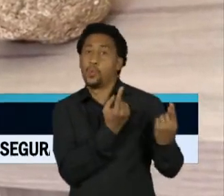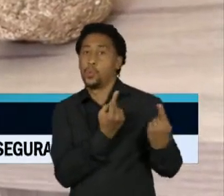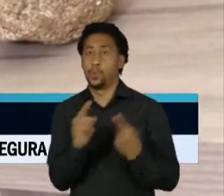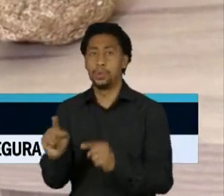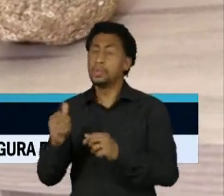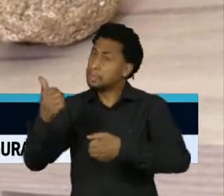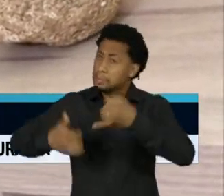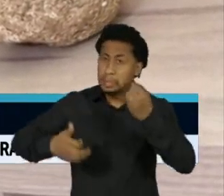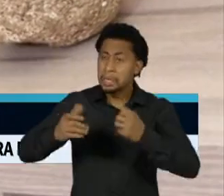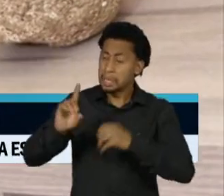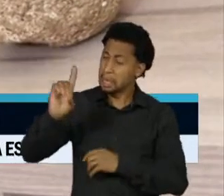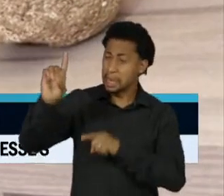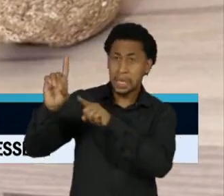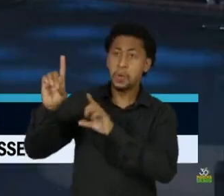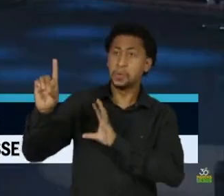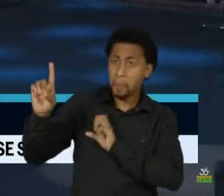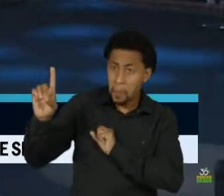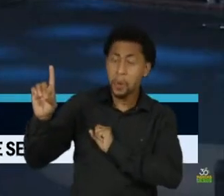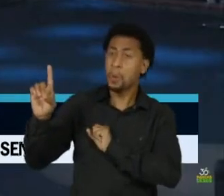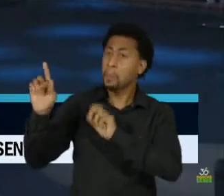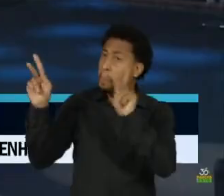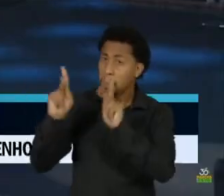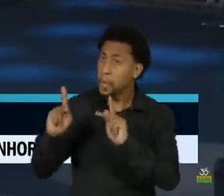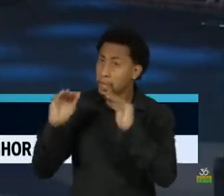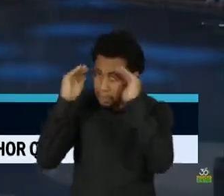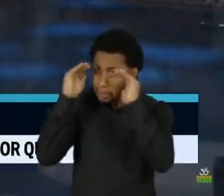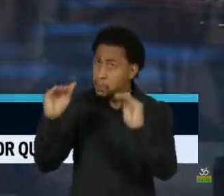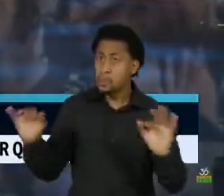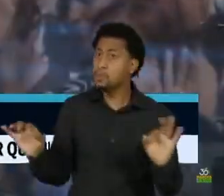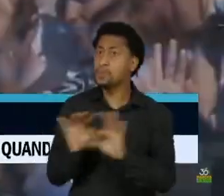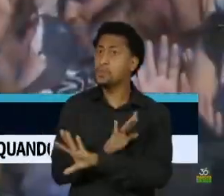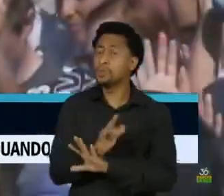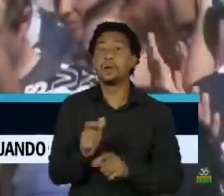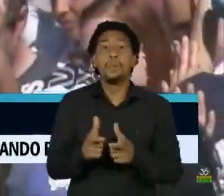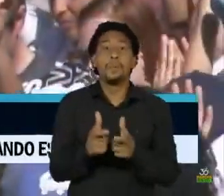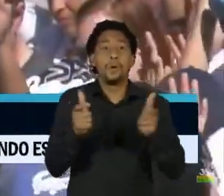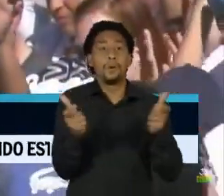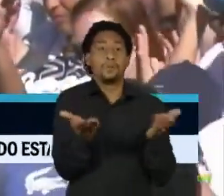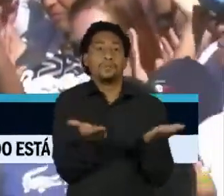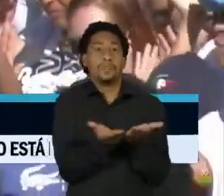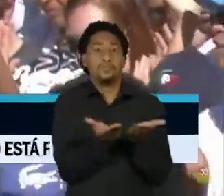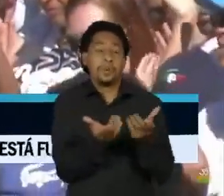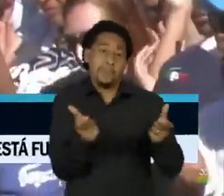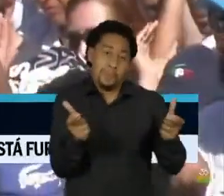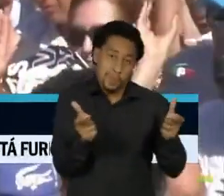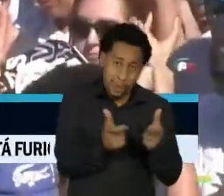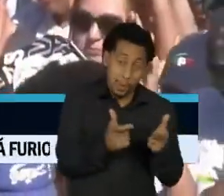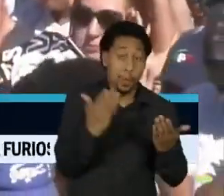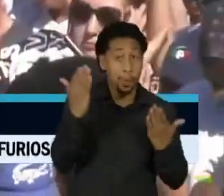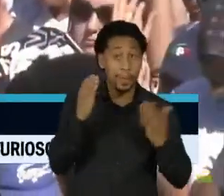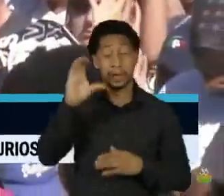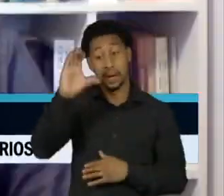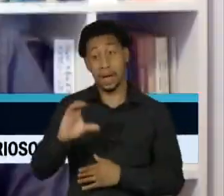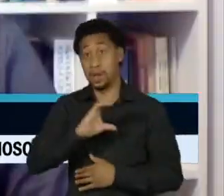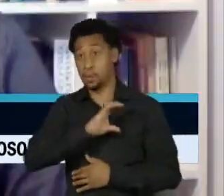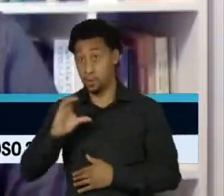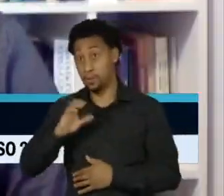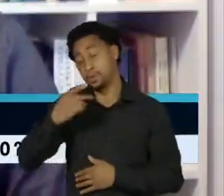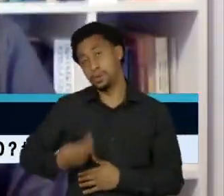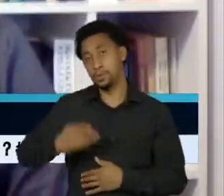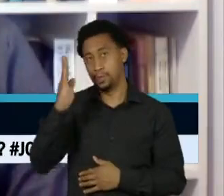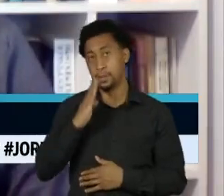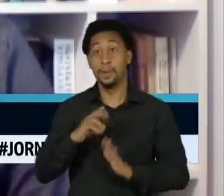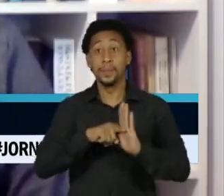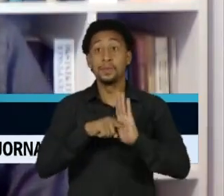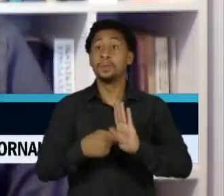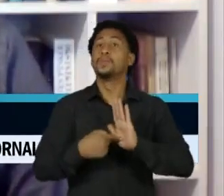Deus é sinônimo de amor, paz e respeito. Apesar de o número de evangélicos do país ser menor do que o de católicos, este analista político considera